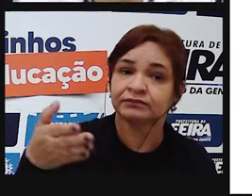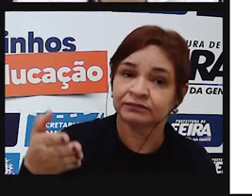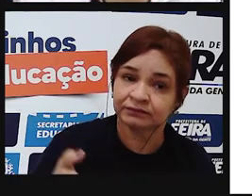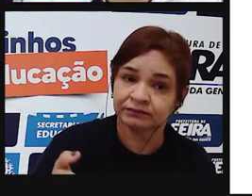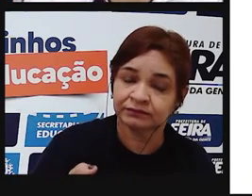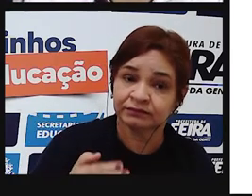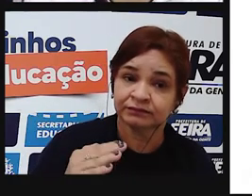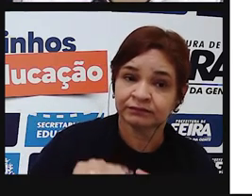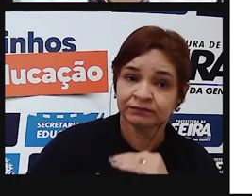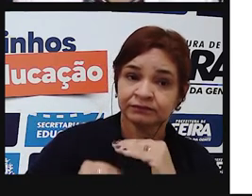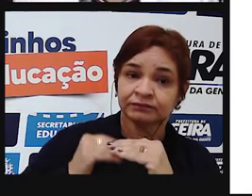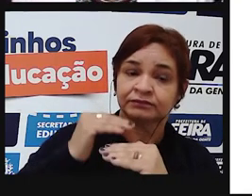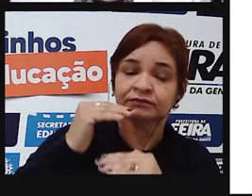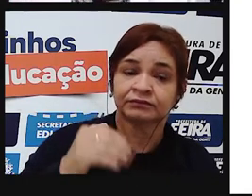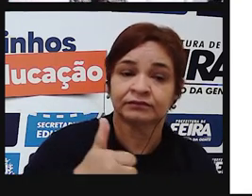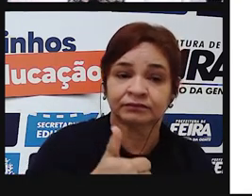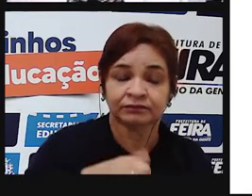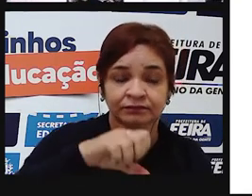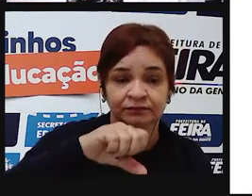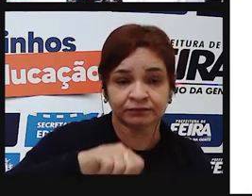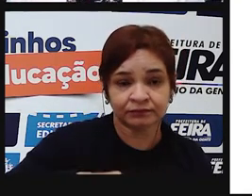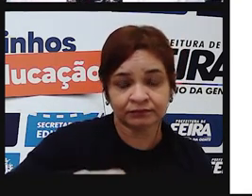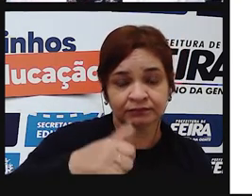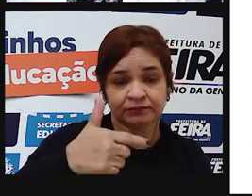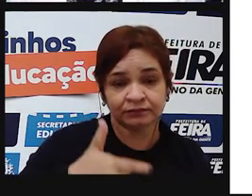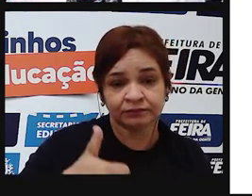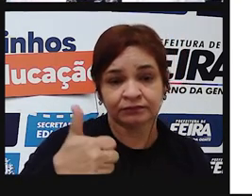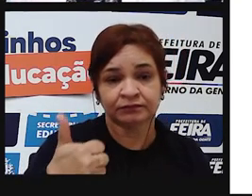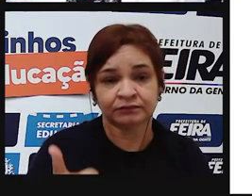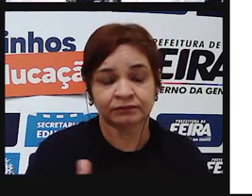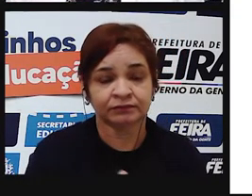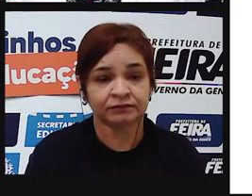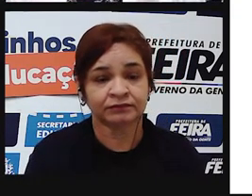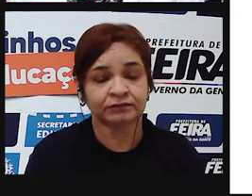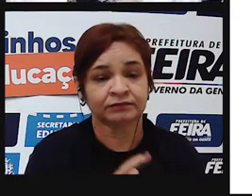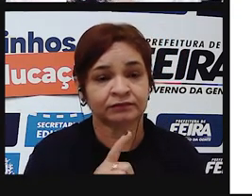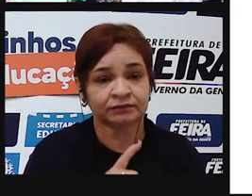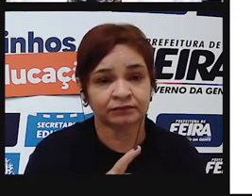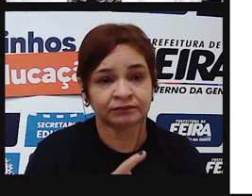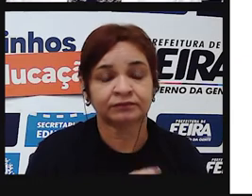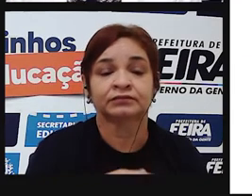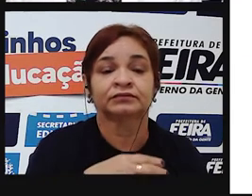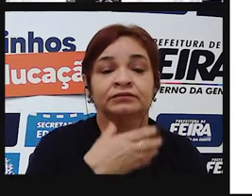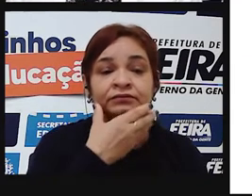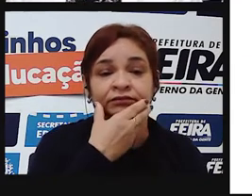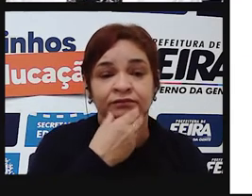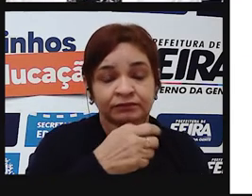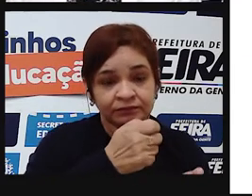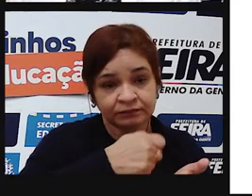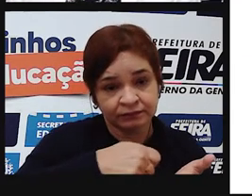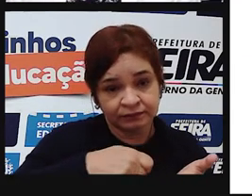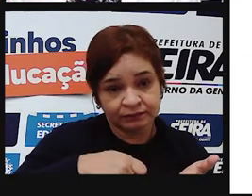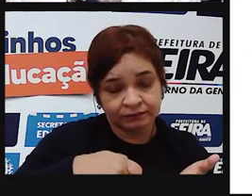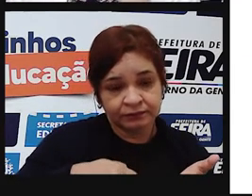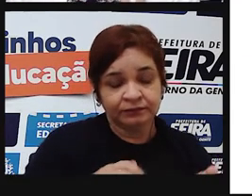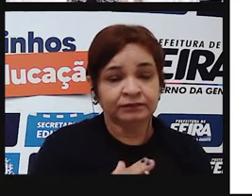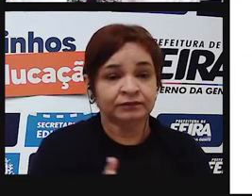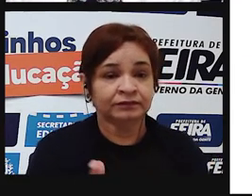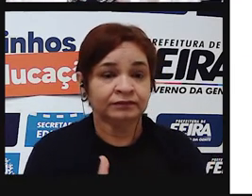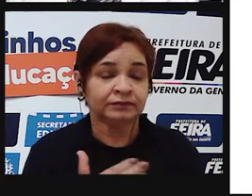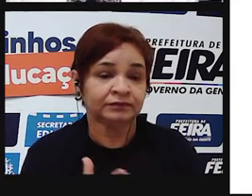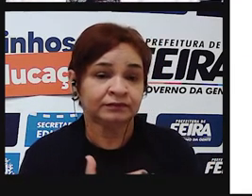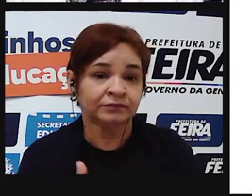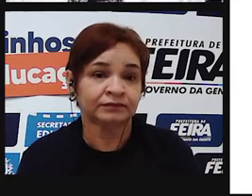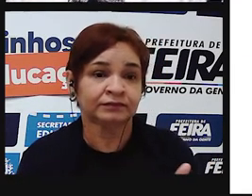Mais tarde, em 1921, o escritor Lima Barreto escreveu para a revista